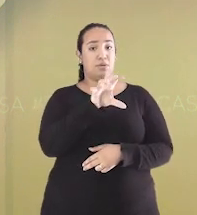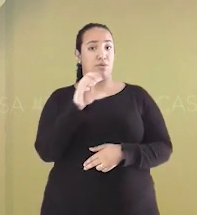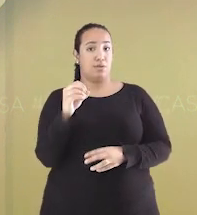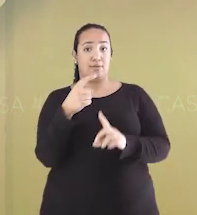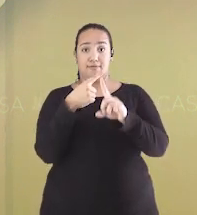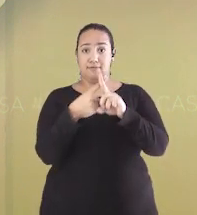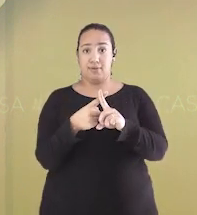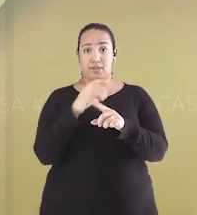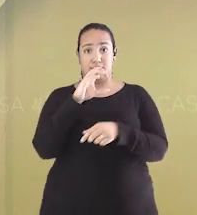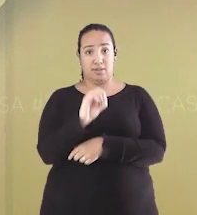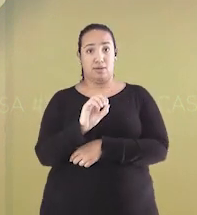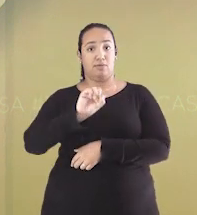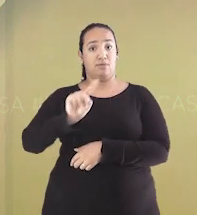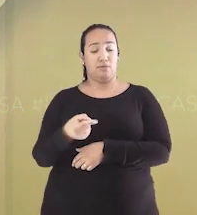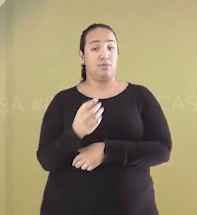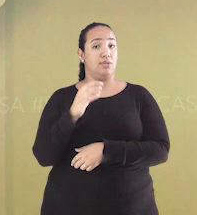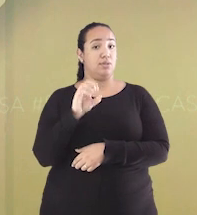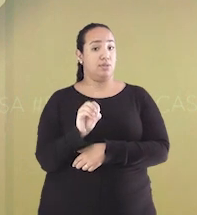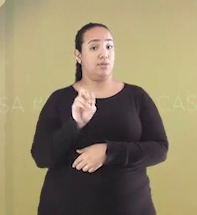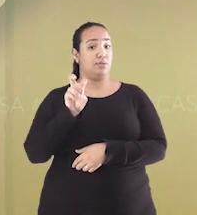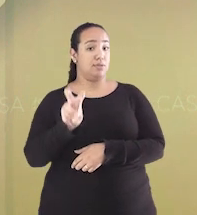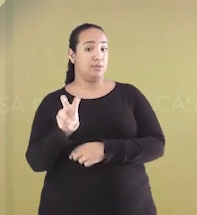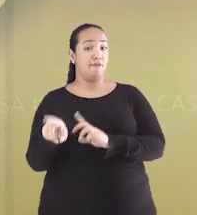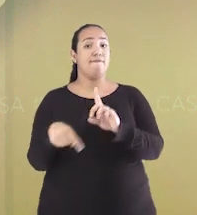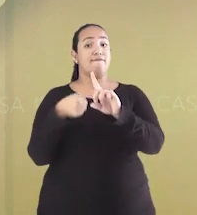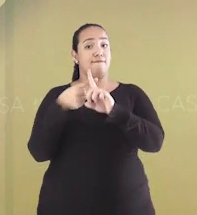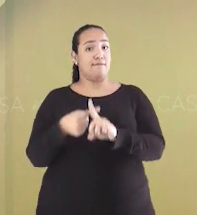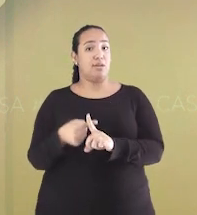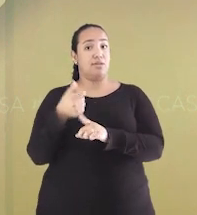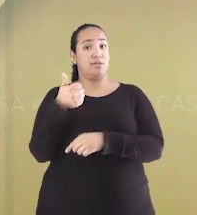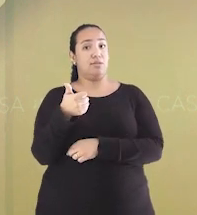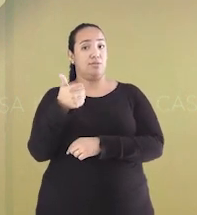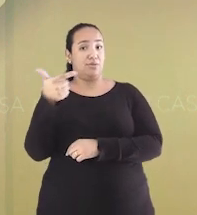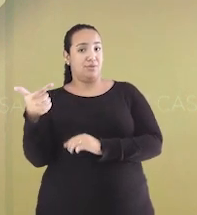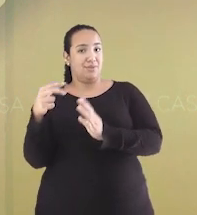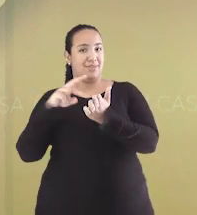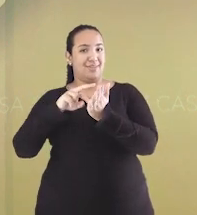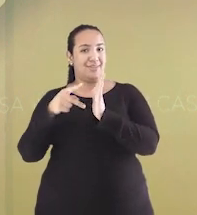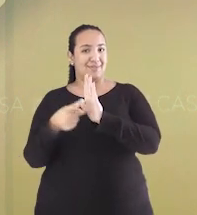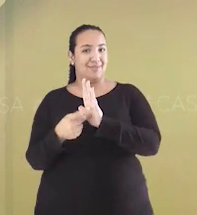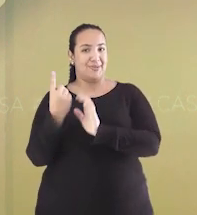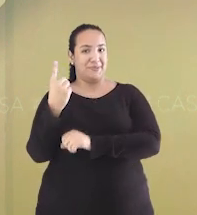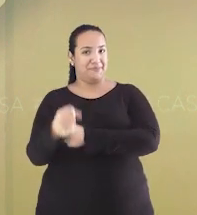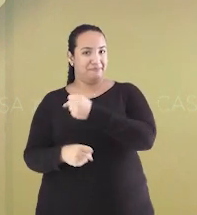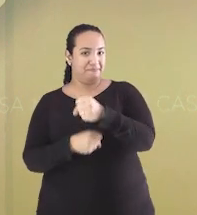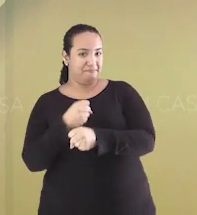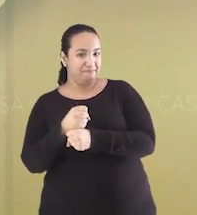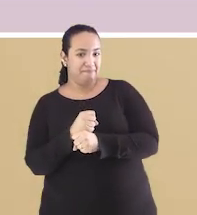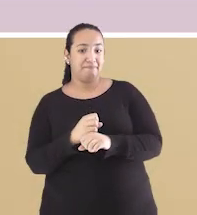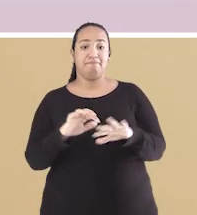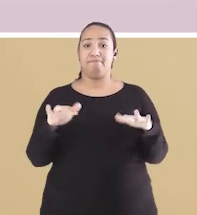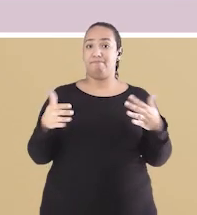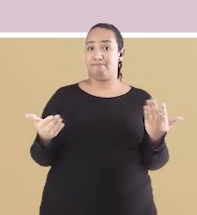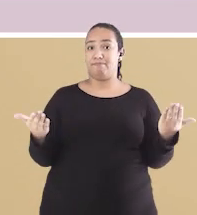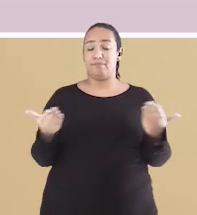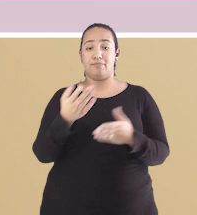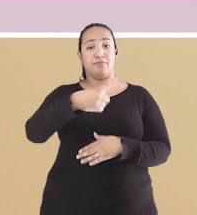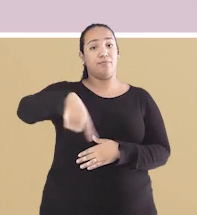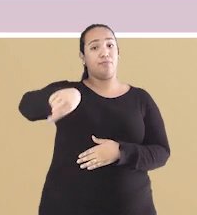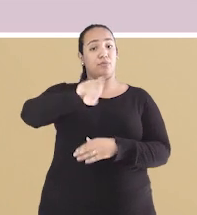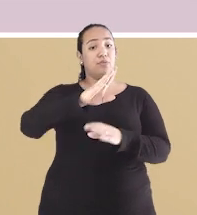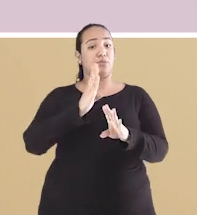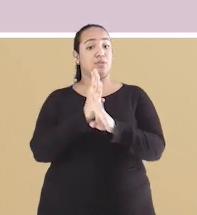1.500 vezes a taxa, que é 0,05, vezes 12, que são os 12 meses. E